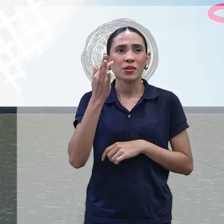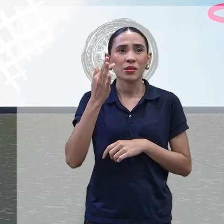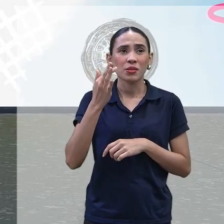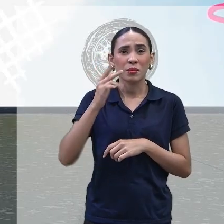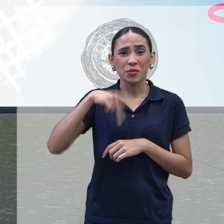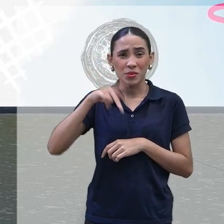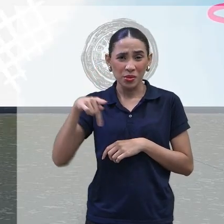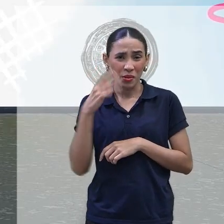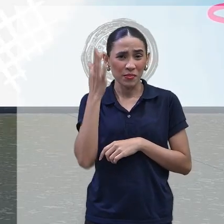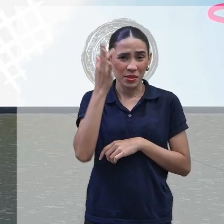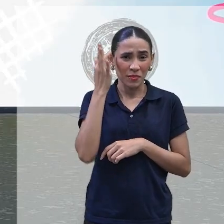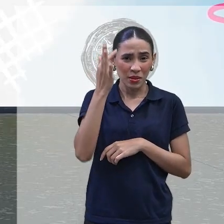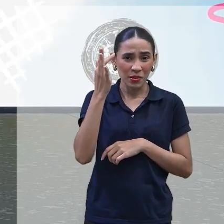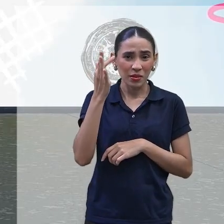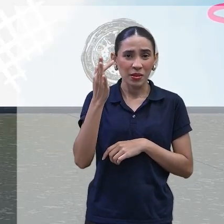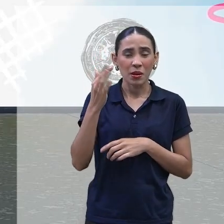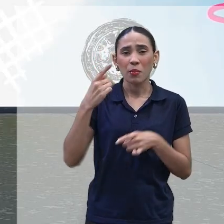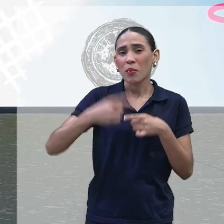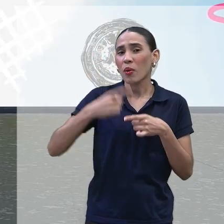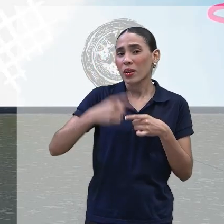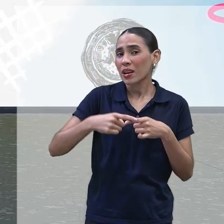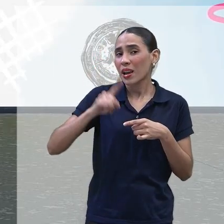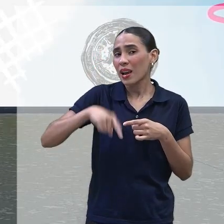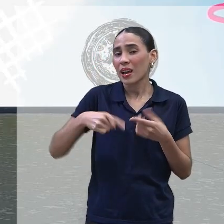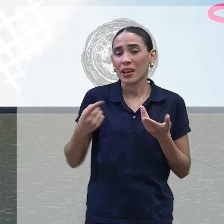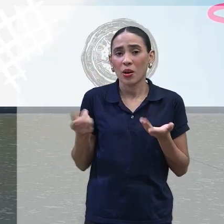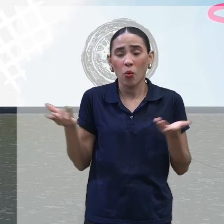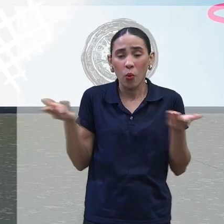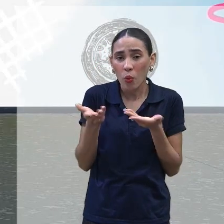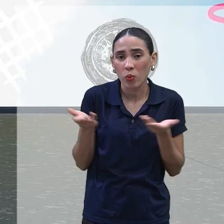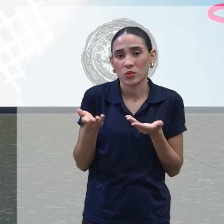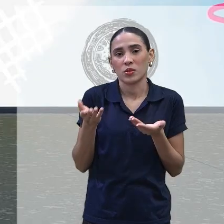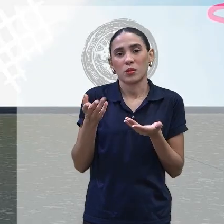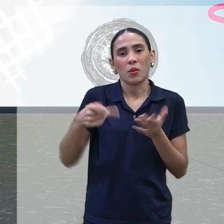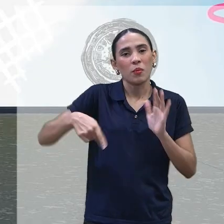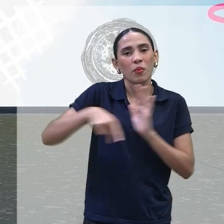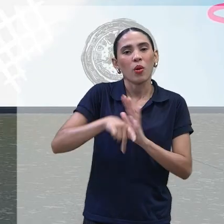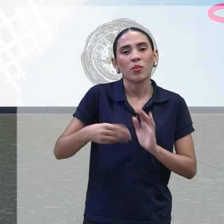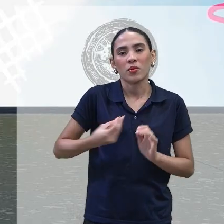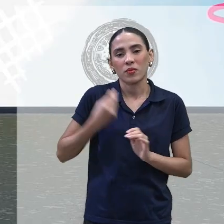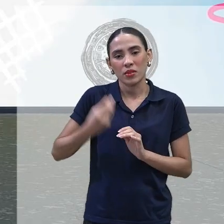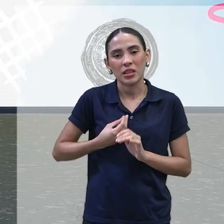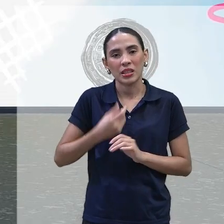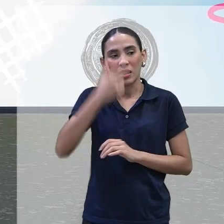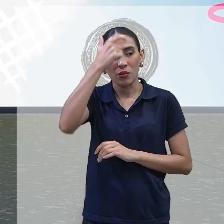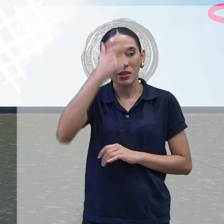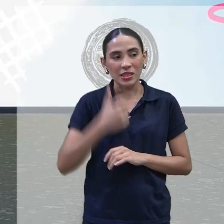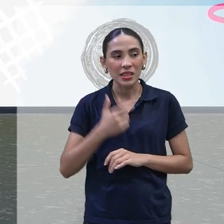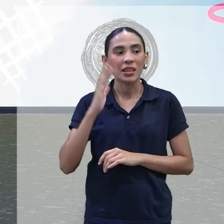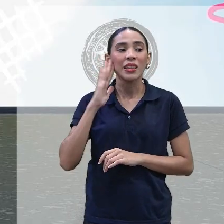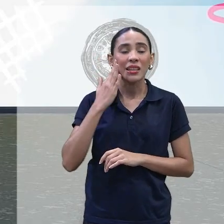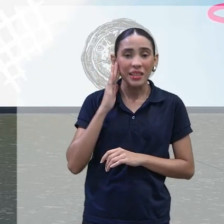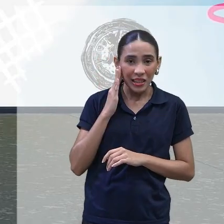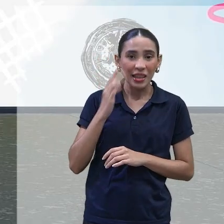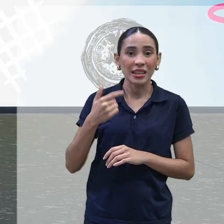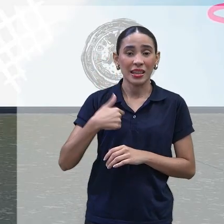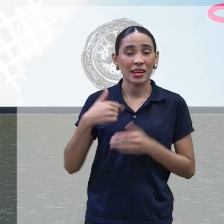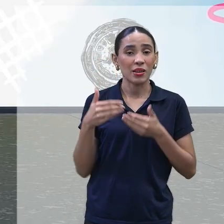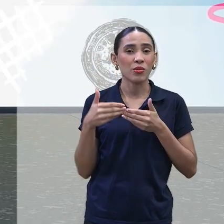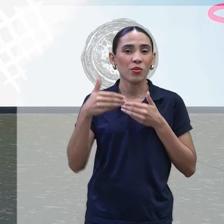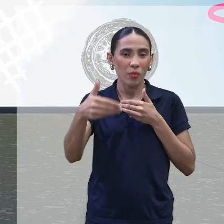pensamento filosófico, professor? Não, porque faz parte do nosso cotidiano, da nossa vida. Entender quem sou eu. E eu vou me entender a